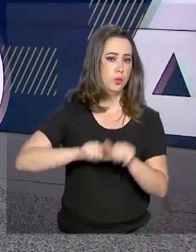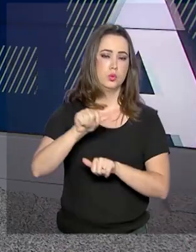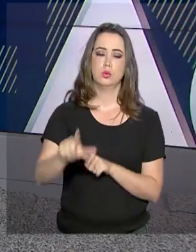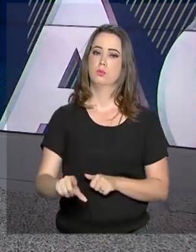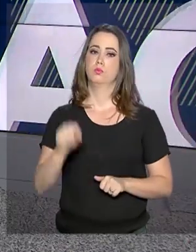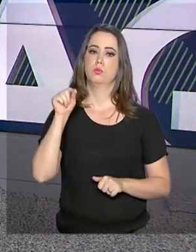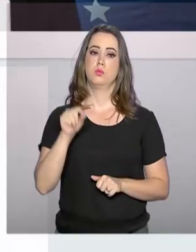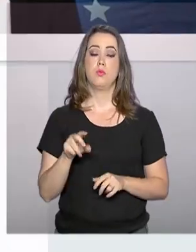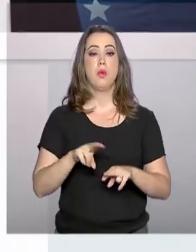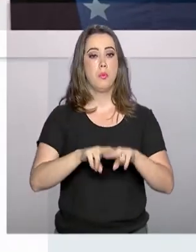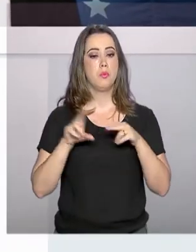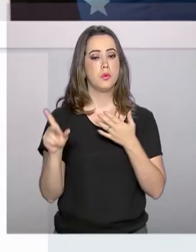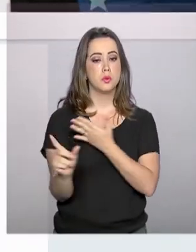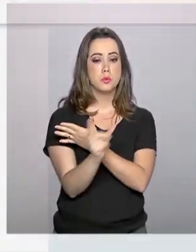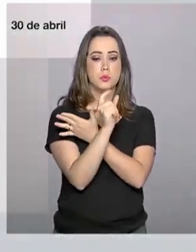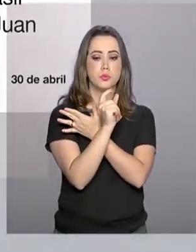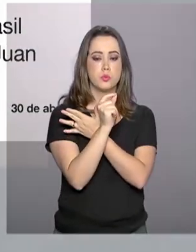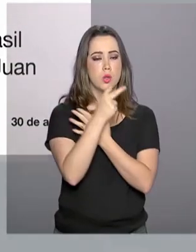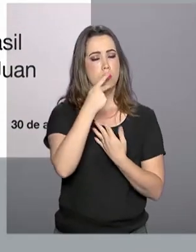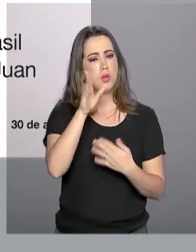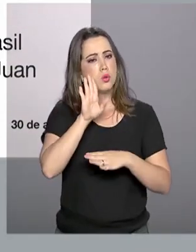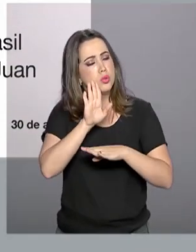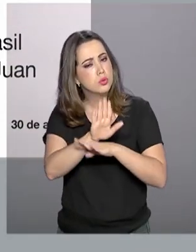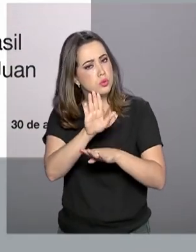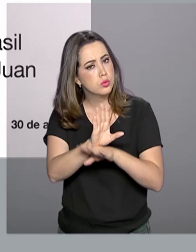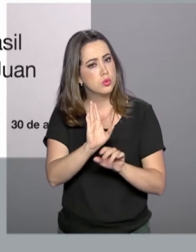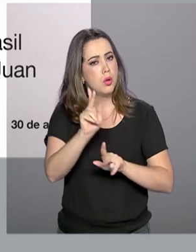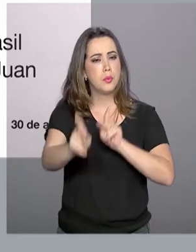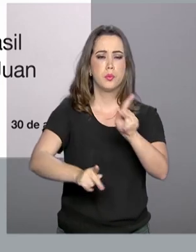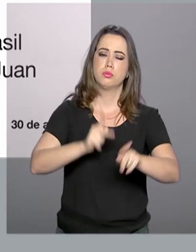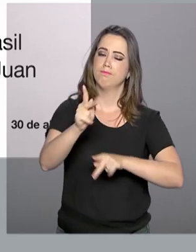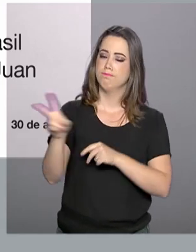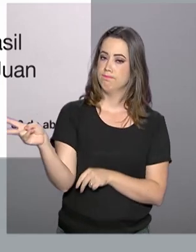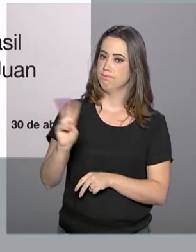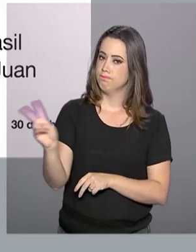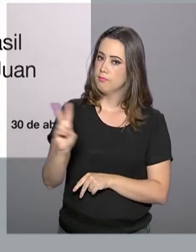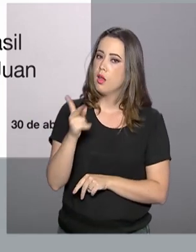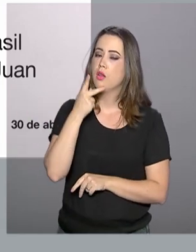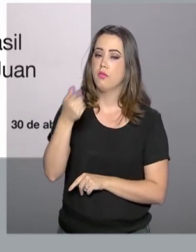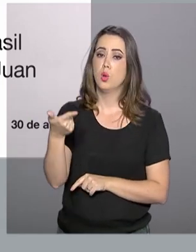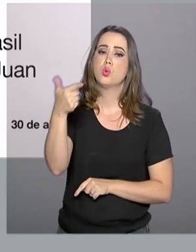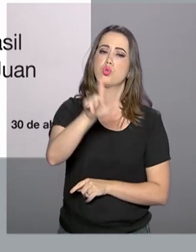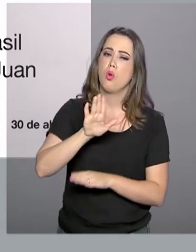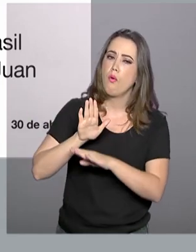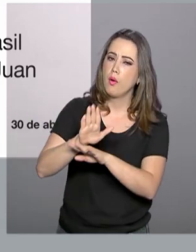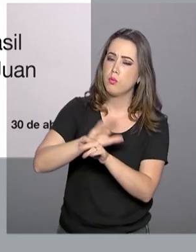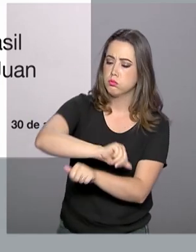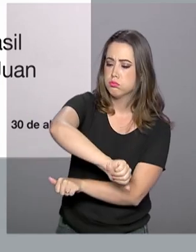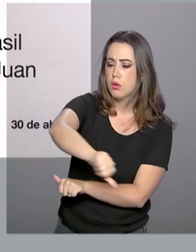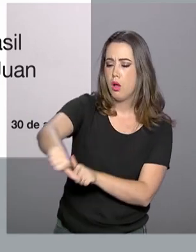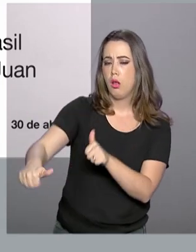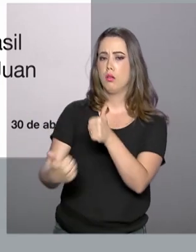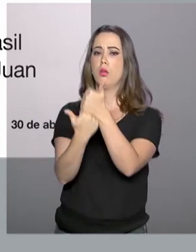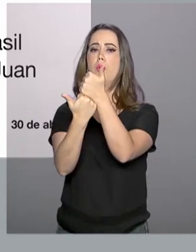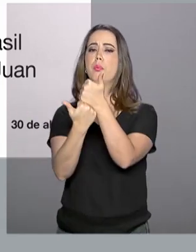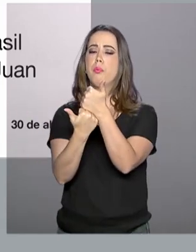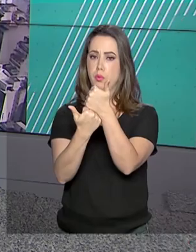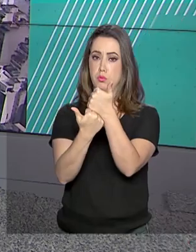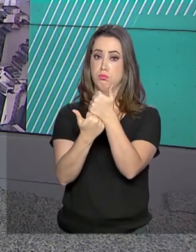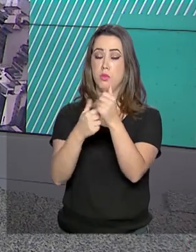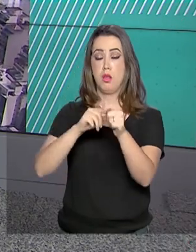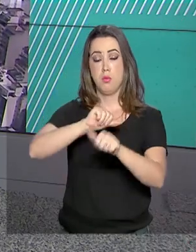twitter bolsonaro manifestou solidariedade ao povo venezuelano e reafirmou apoio na transição democrática